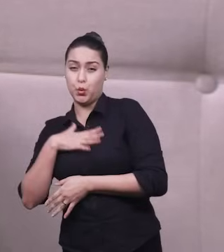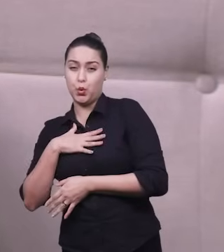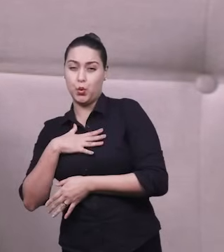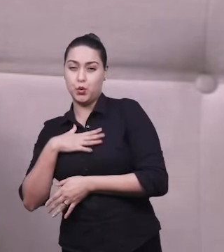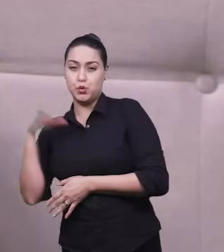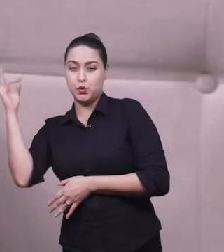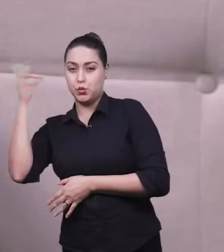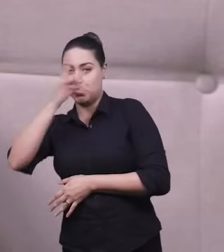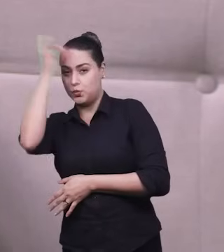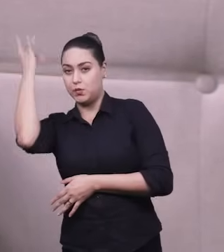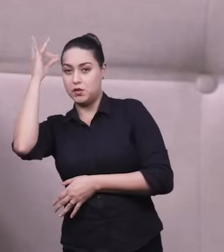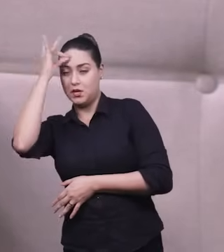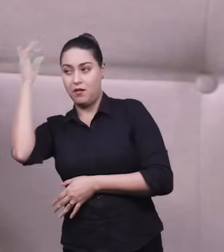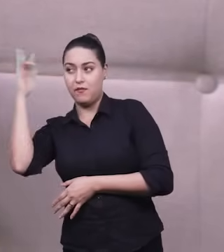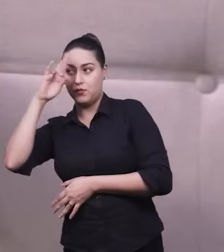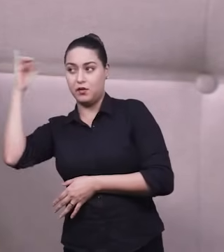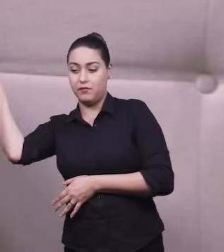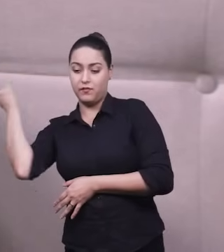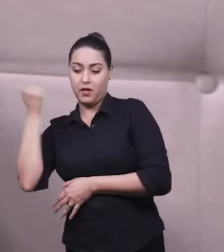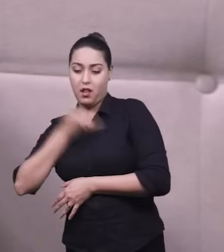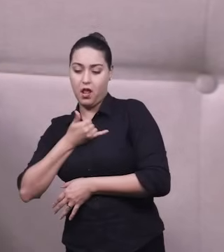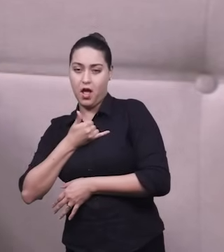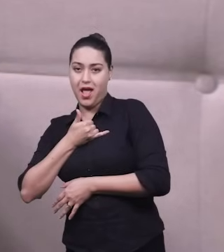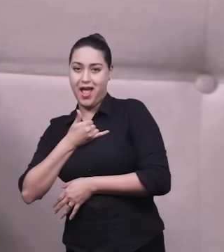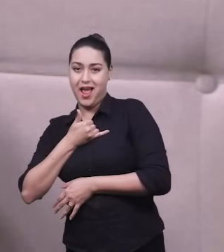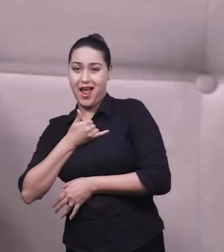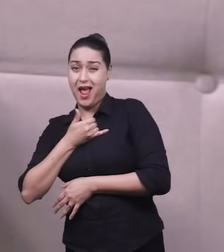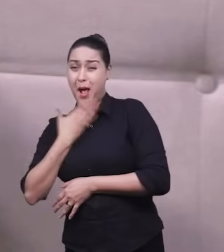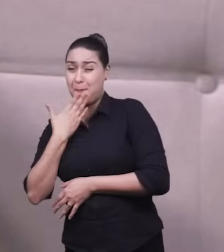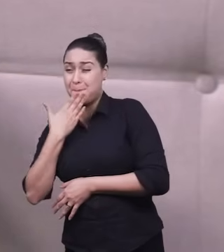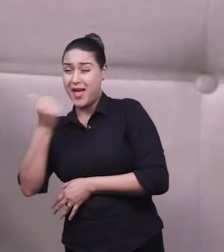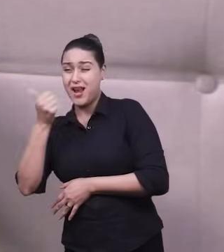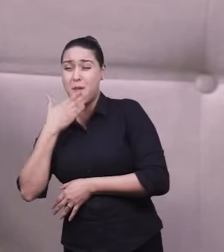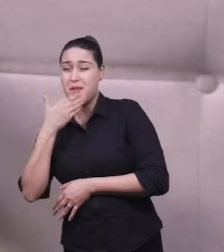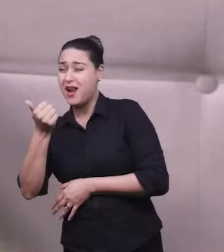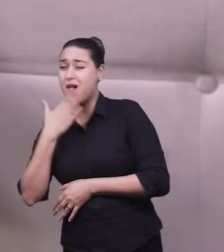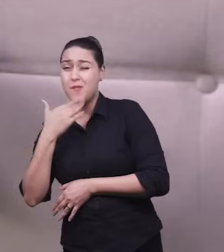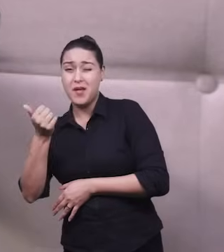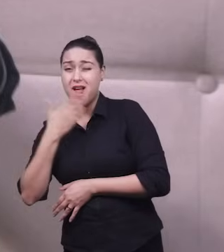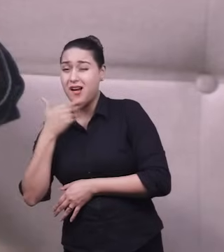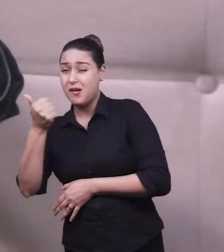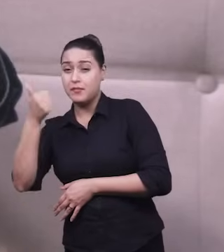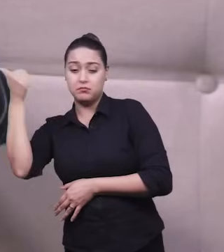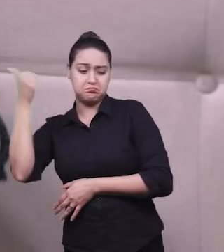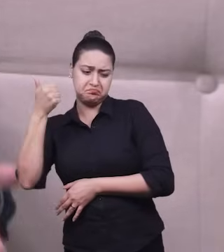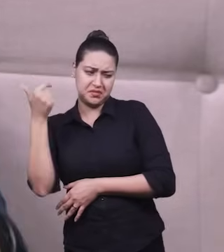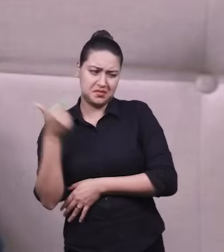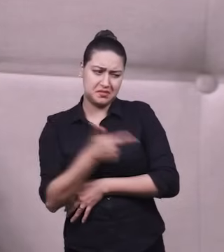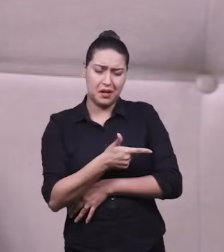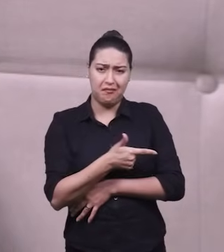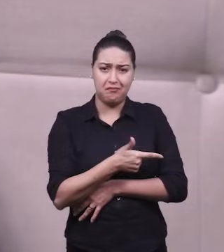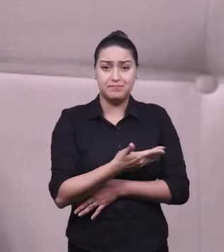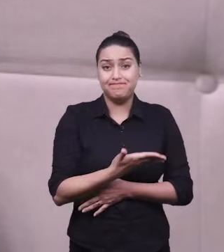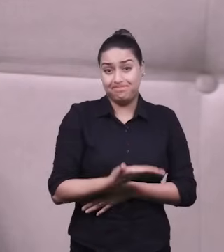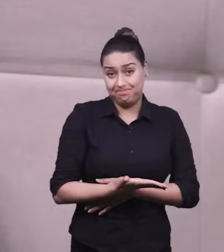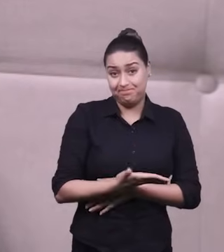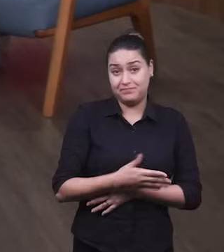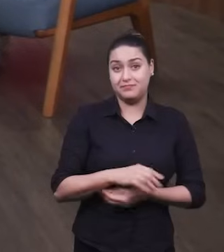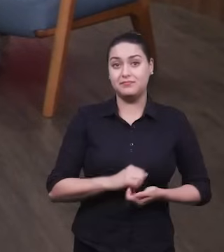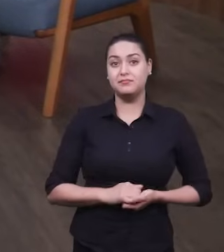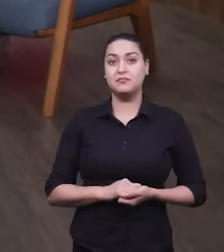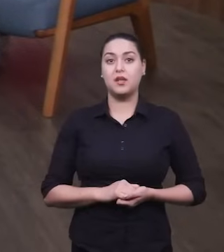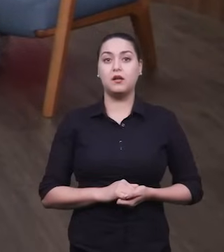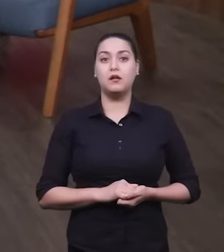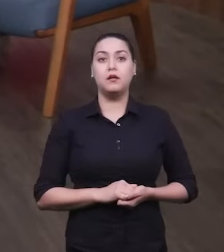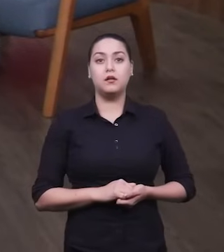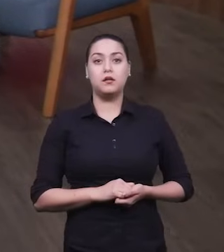comunhão do Espírito Santo, a visitação do Espírito Santo é muito, muito, muito melhor do que os prazeres desta vida. E